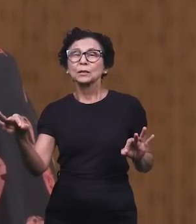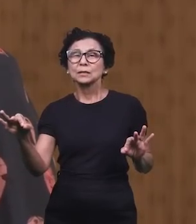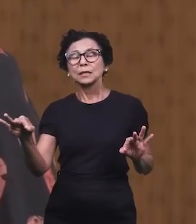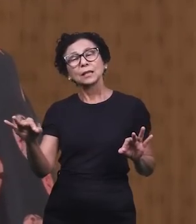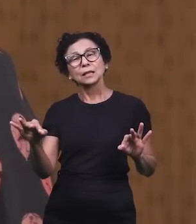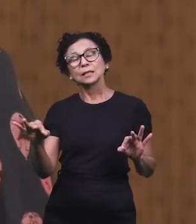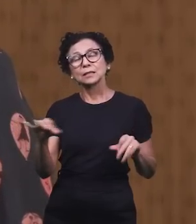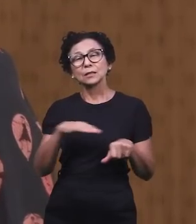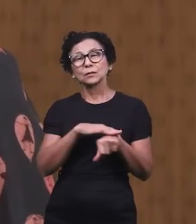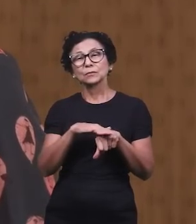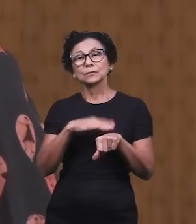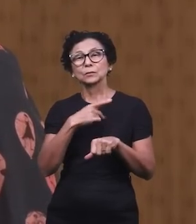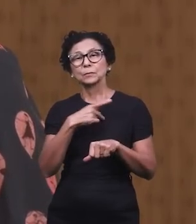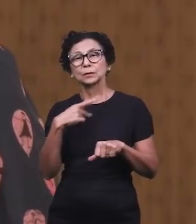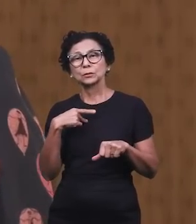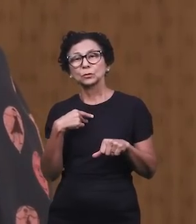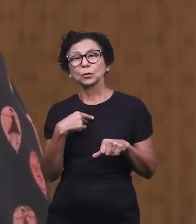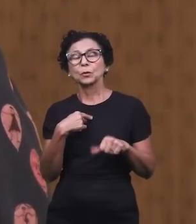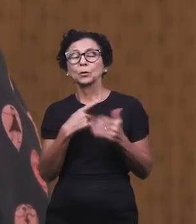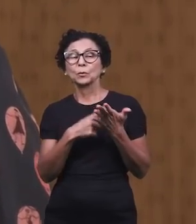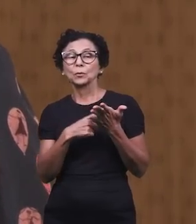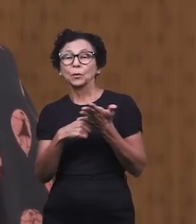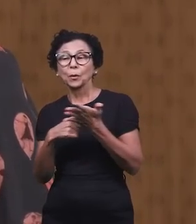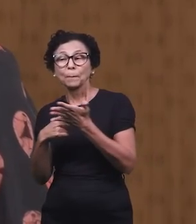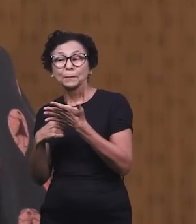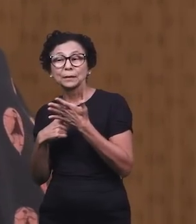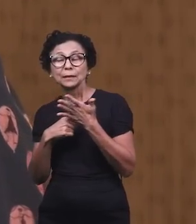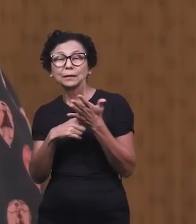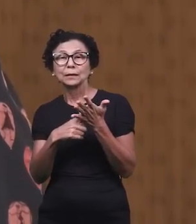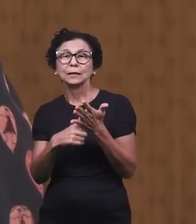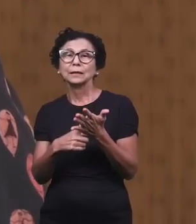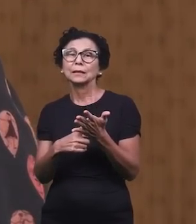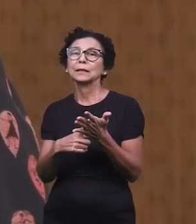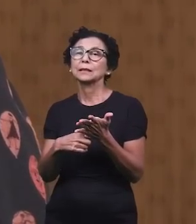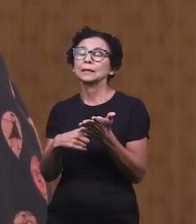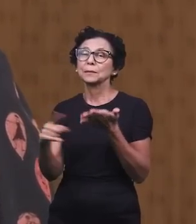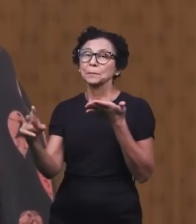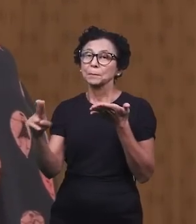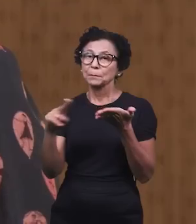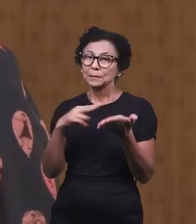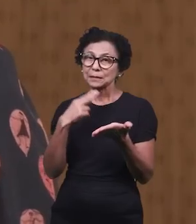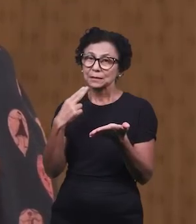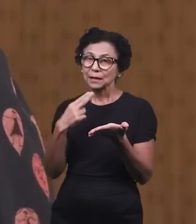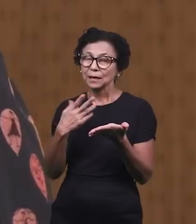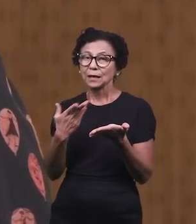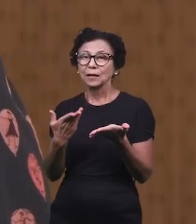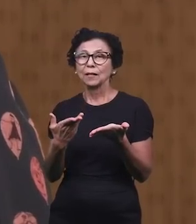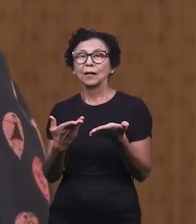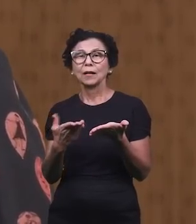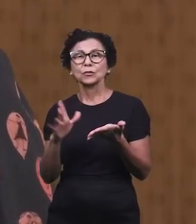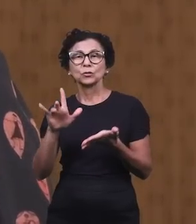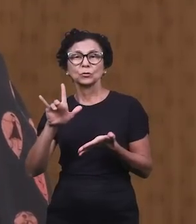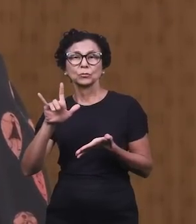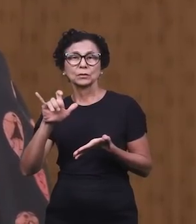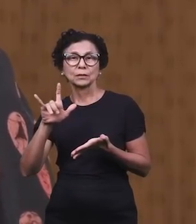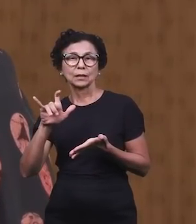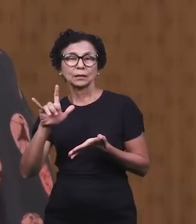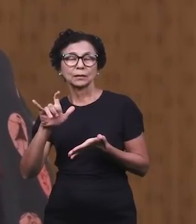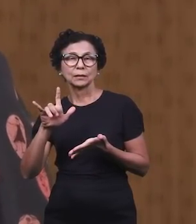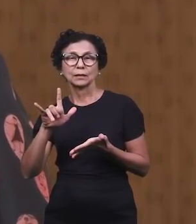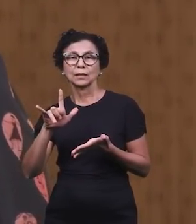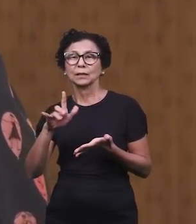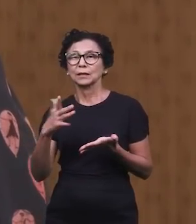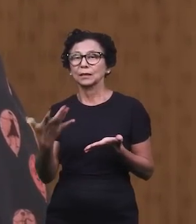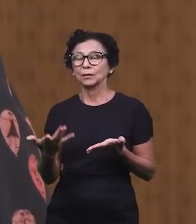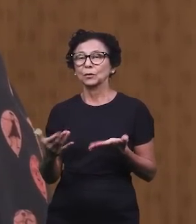com o pastor, né? Converse com seu pastor, manda uma mensagem no Instagram ou no